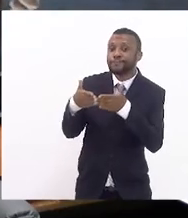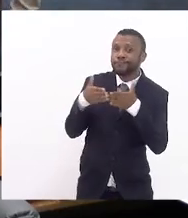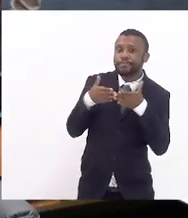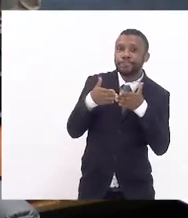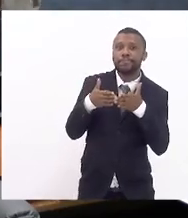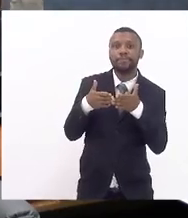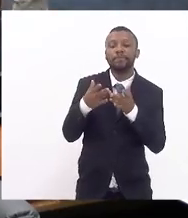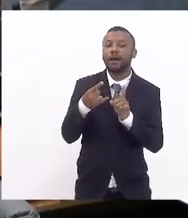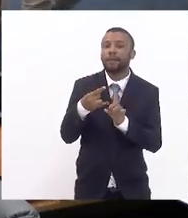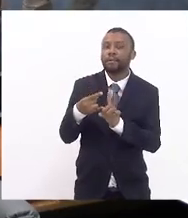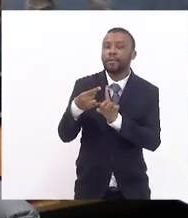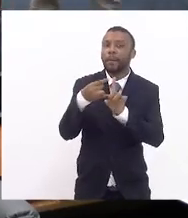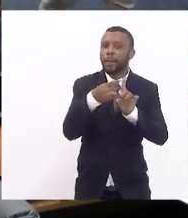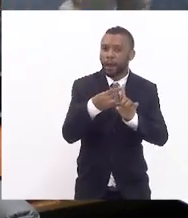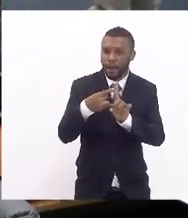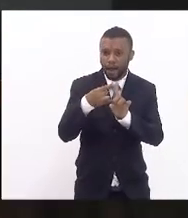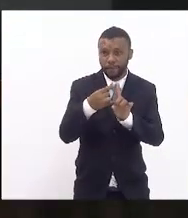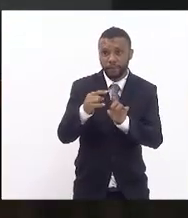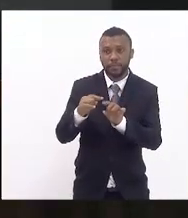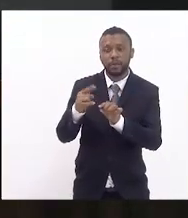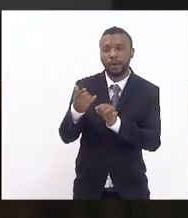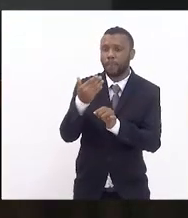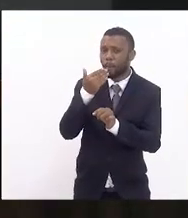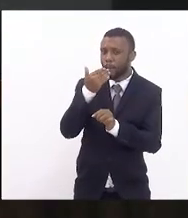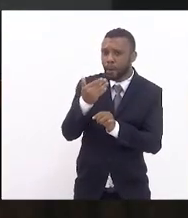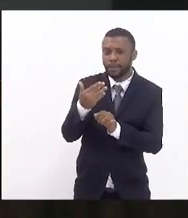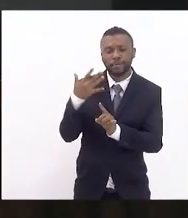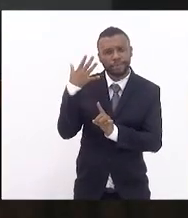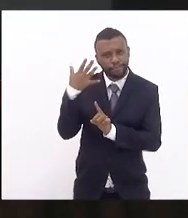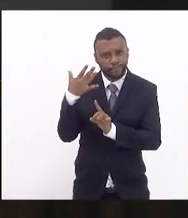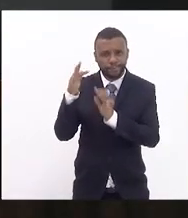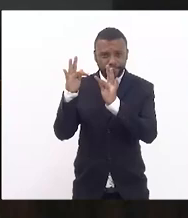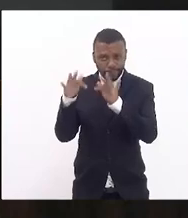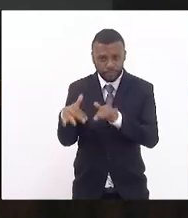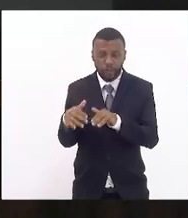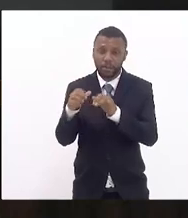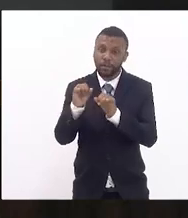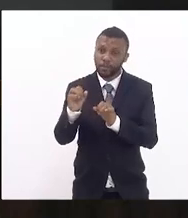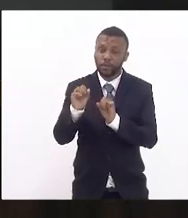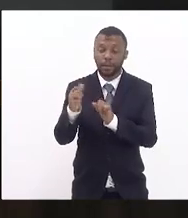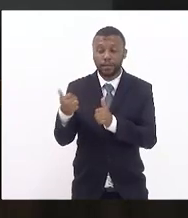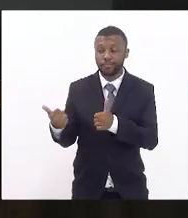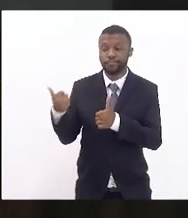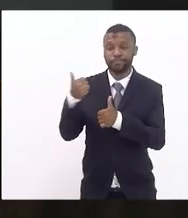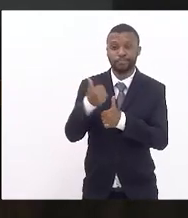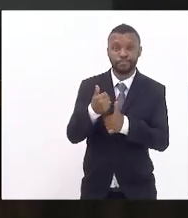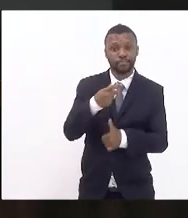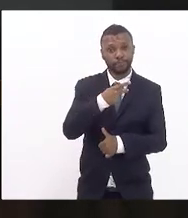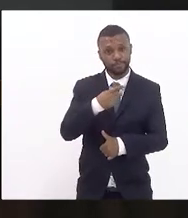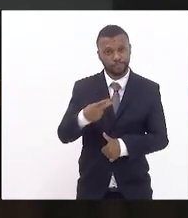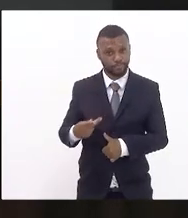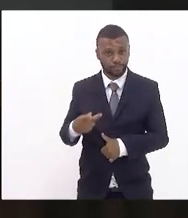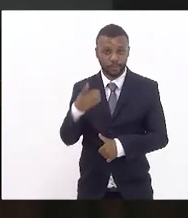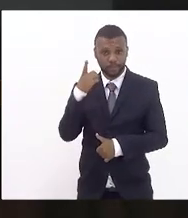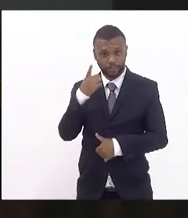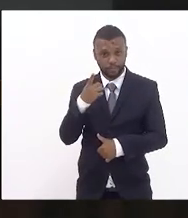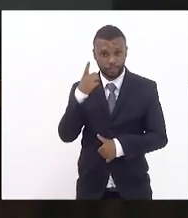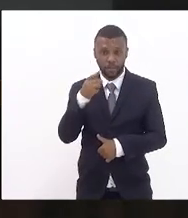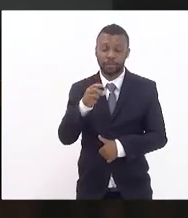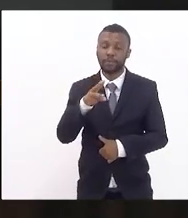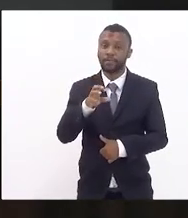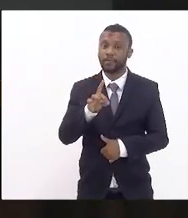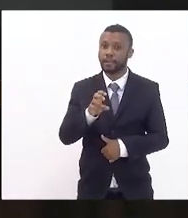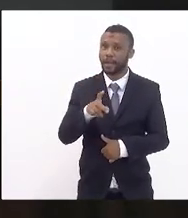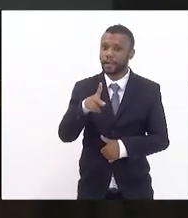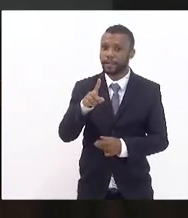uma live. Então, após a Vossa Excelência falar, se pudesse presidir na oitiva de deputado Valdec e deputado Flávio